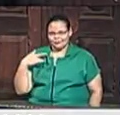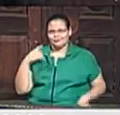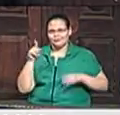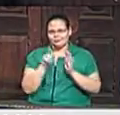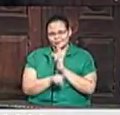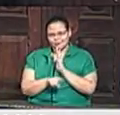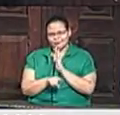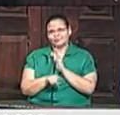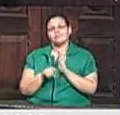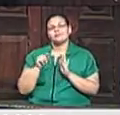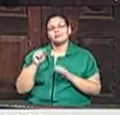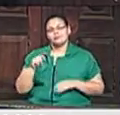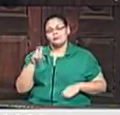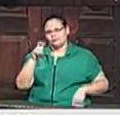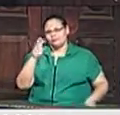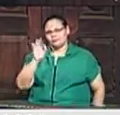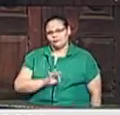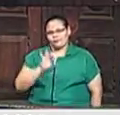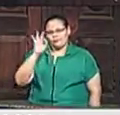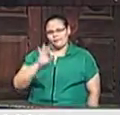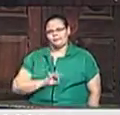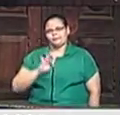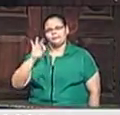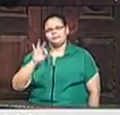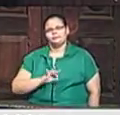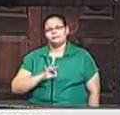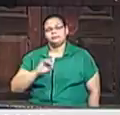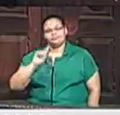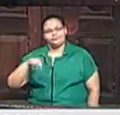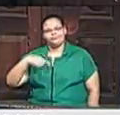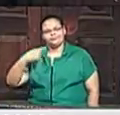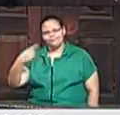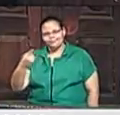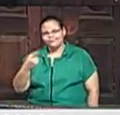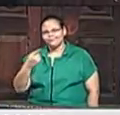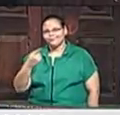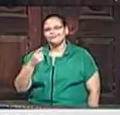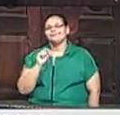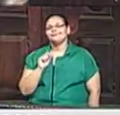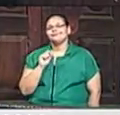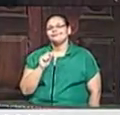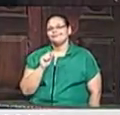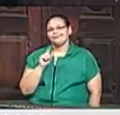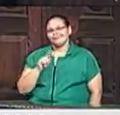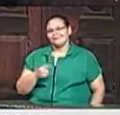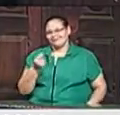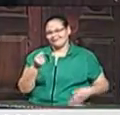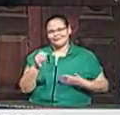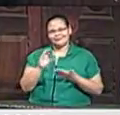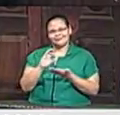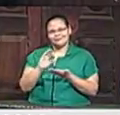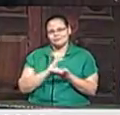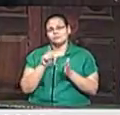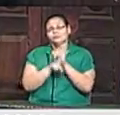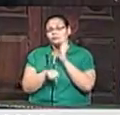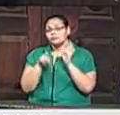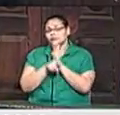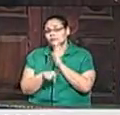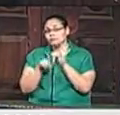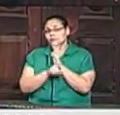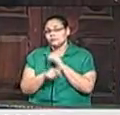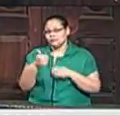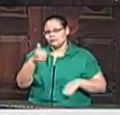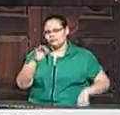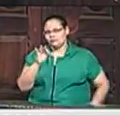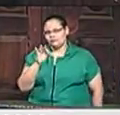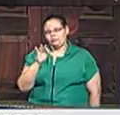Servidores militares, 5% do soldo, que depois, ilegalmente, essa contribuição passou para 10% do